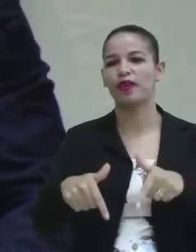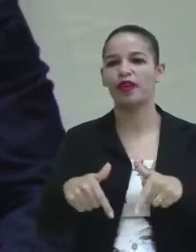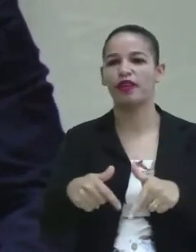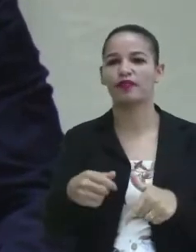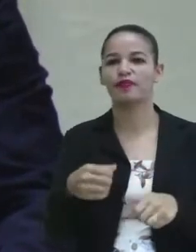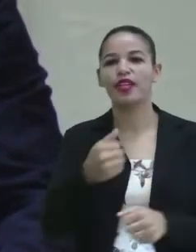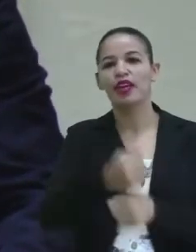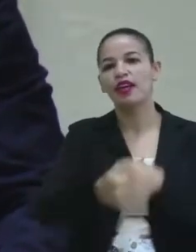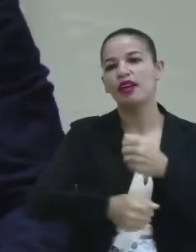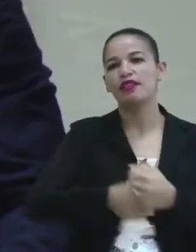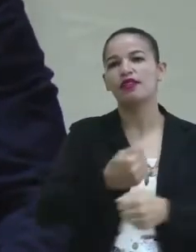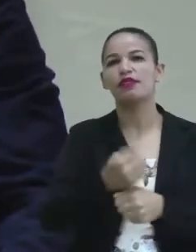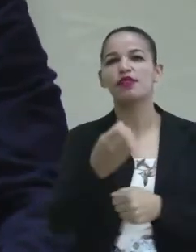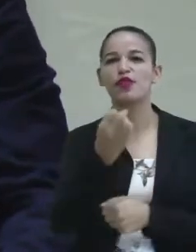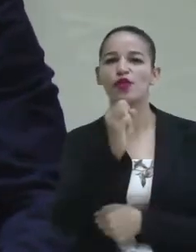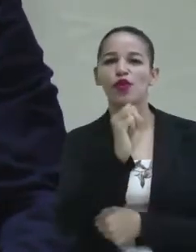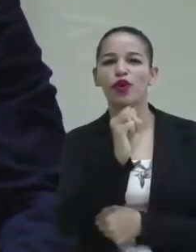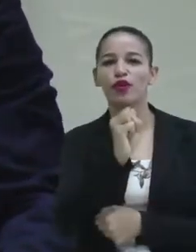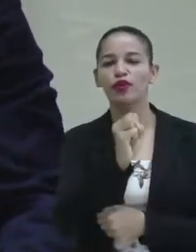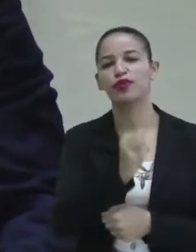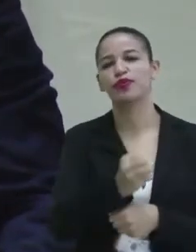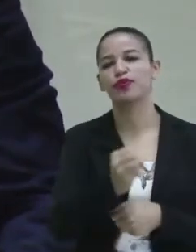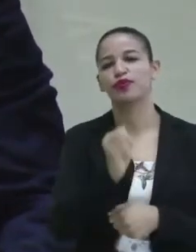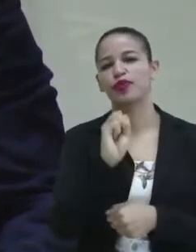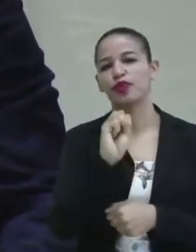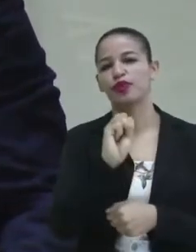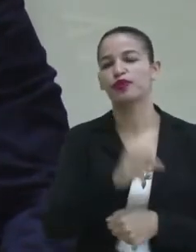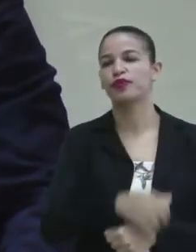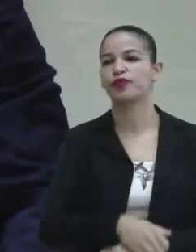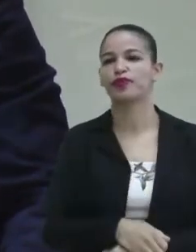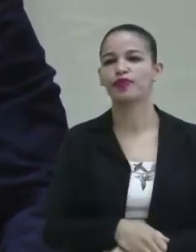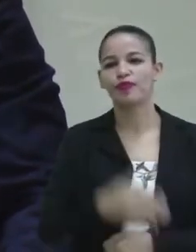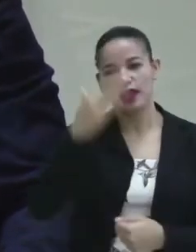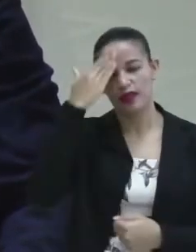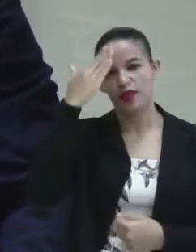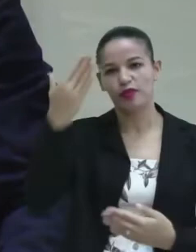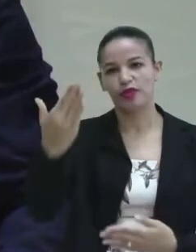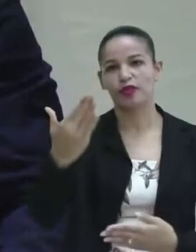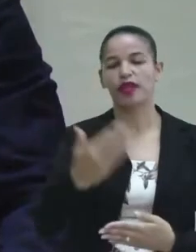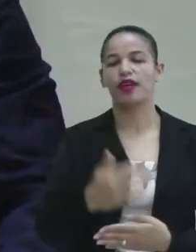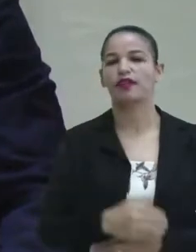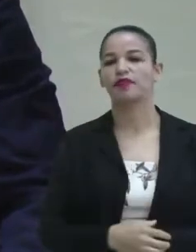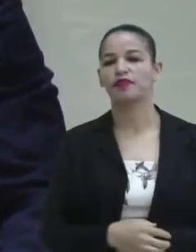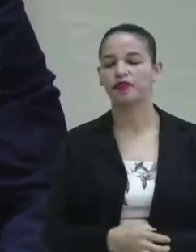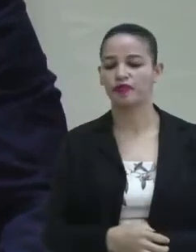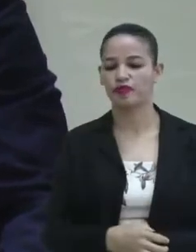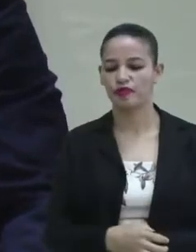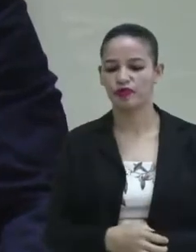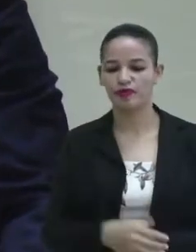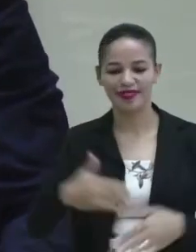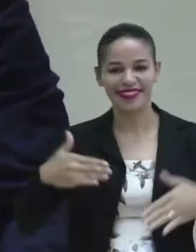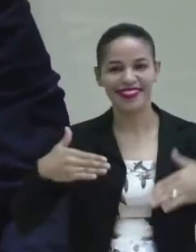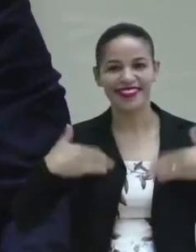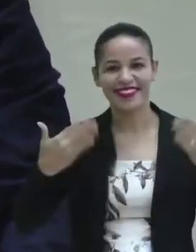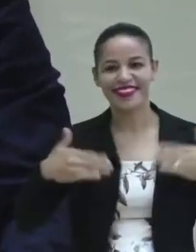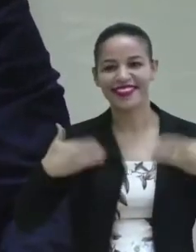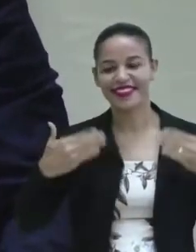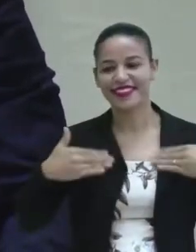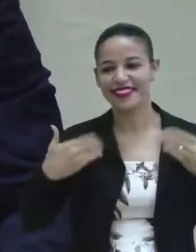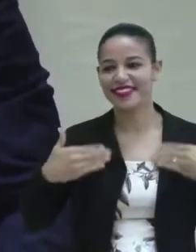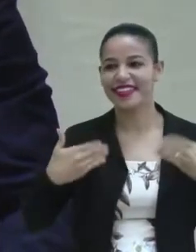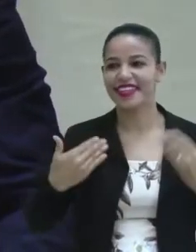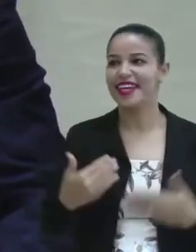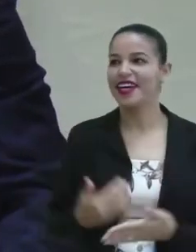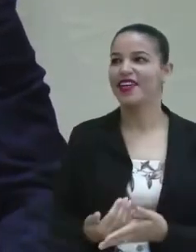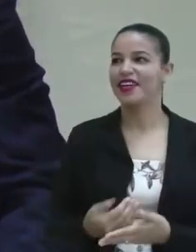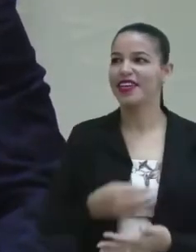toda, porque todo dia eu só aprendo o que é bom com você. Muito obrigado por tudo. E tenho a alegria de minha filha ter nascido no mesmo dia que você,